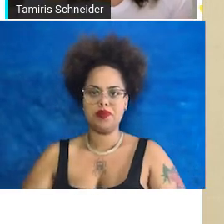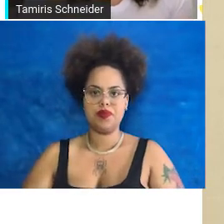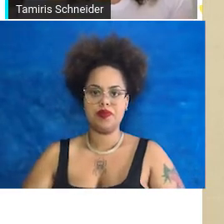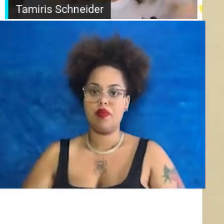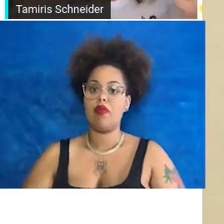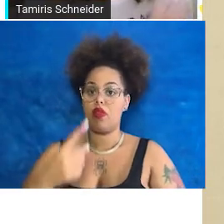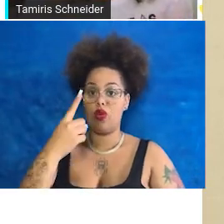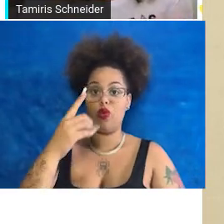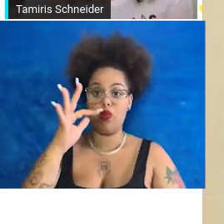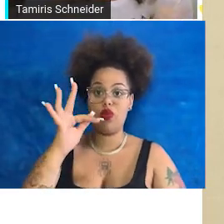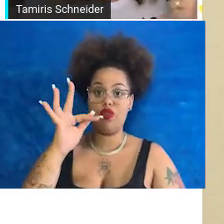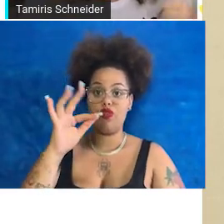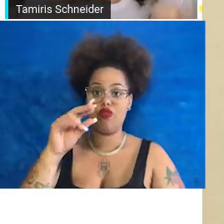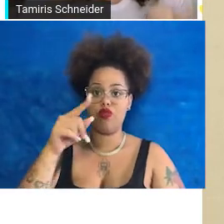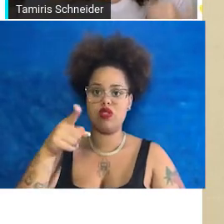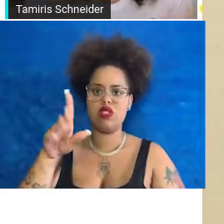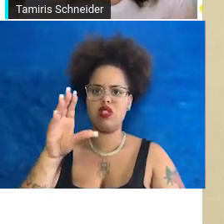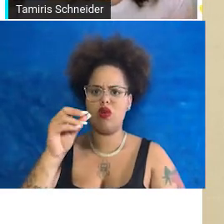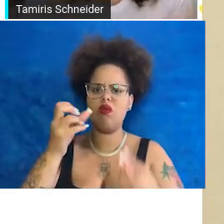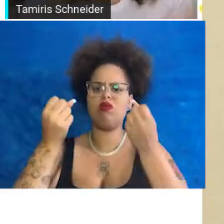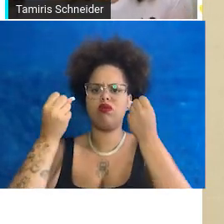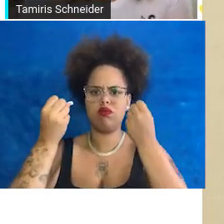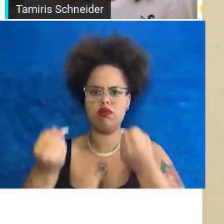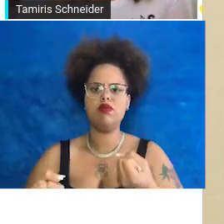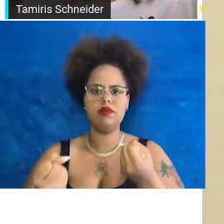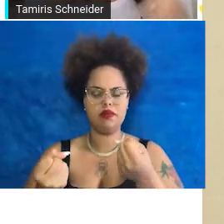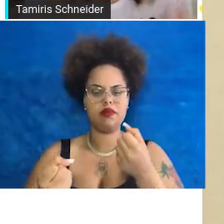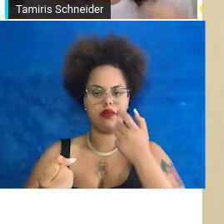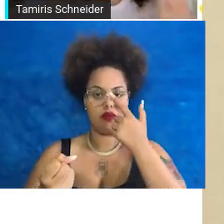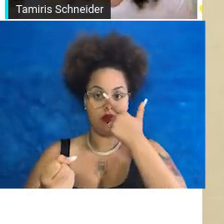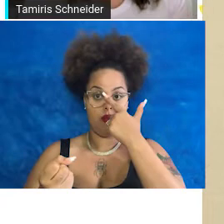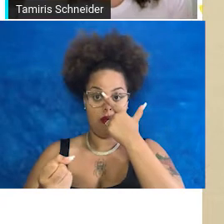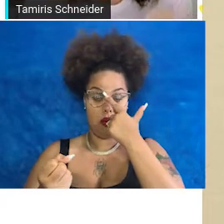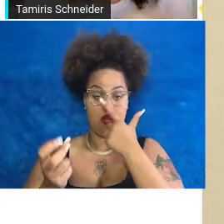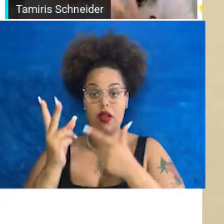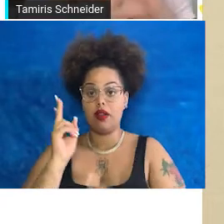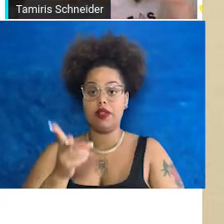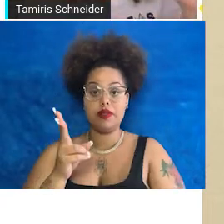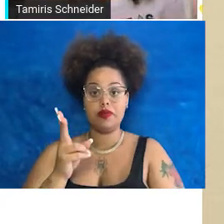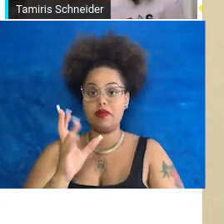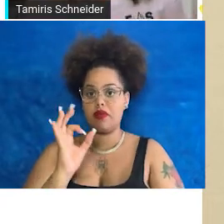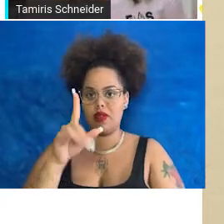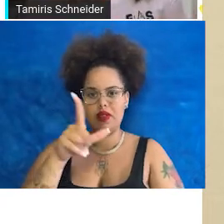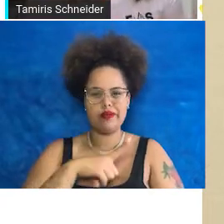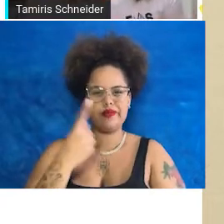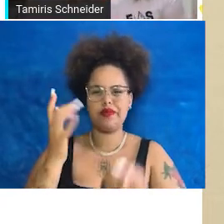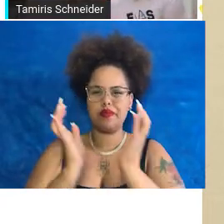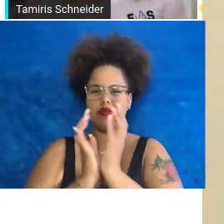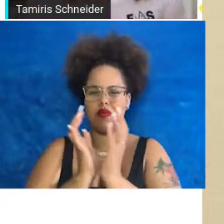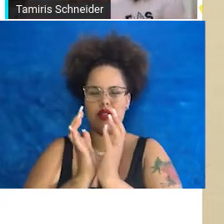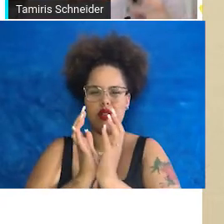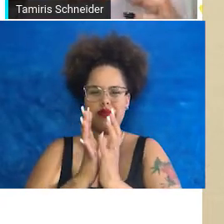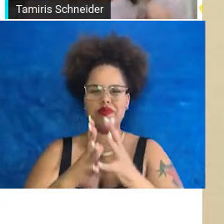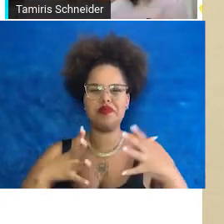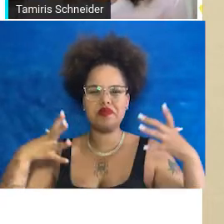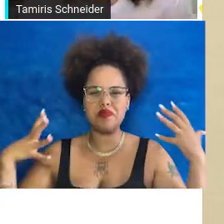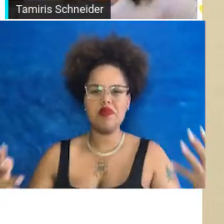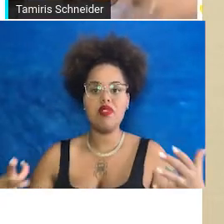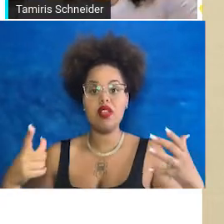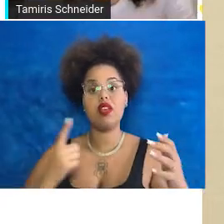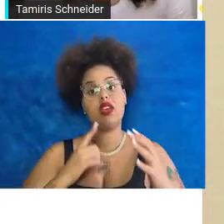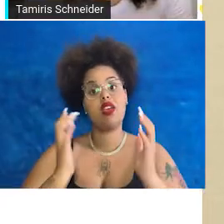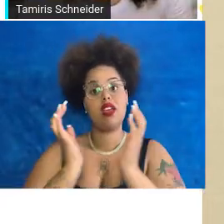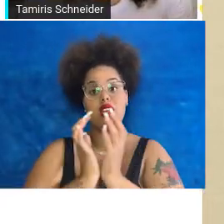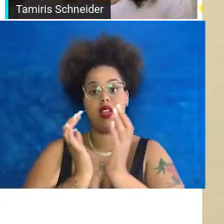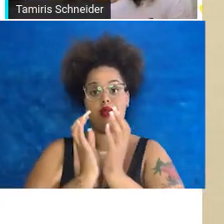uma função de peso, assim, é uma função pesada. Tá sempre ali. Se você tiver uma equipe grande, tem a equipe de contra-regras